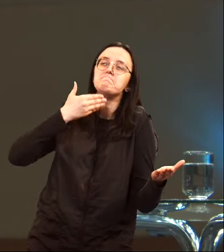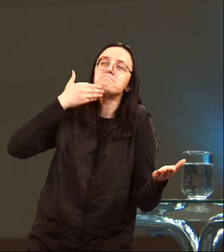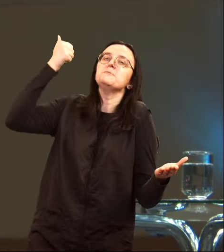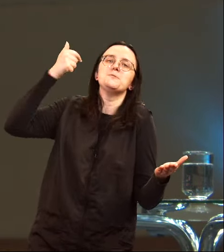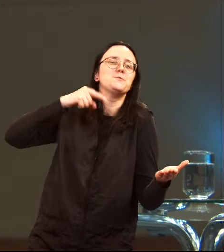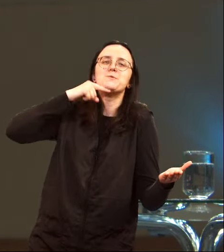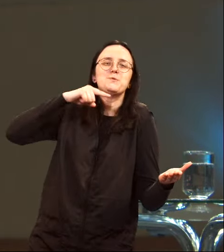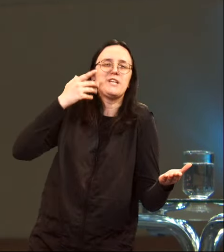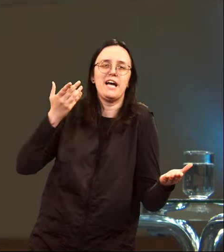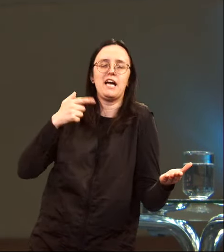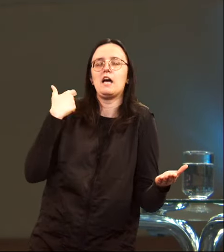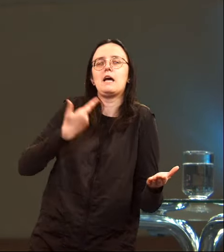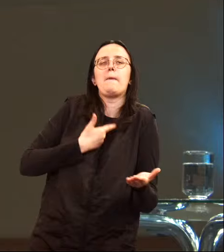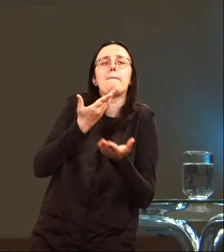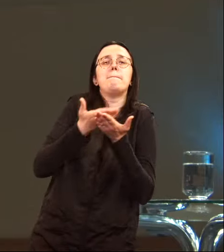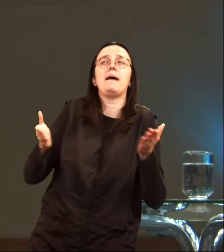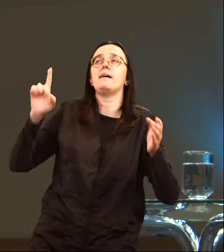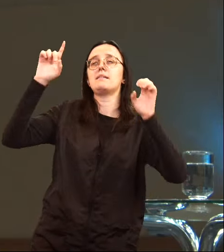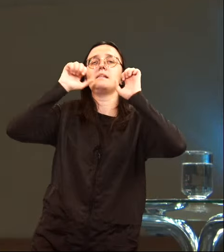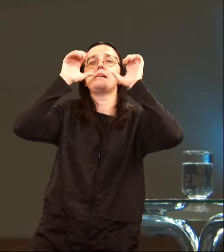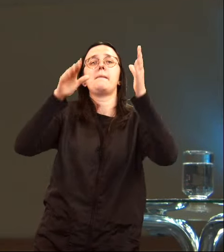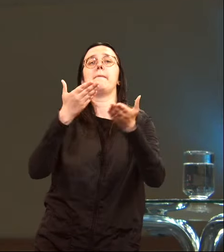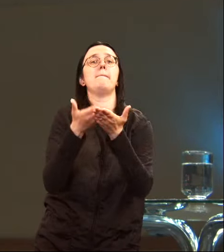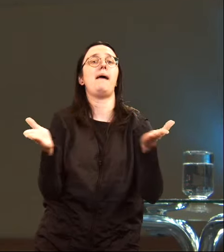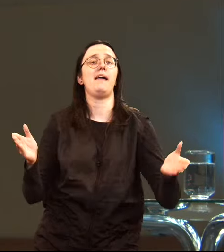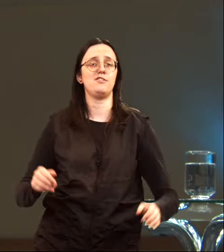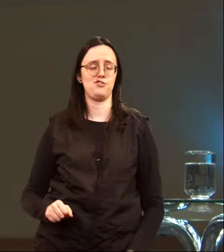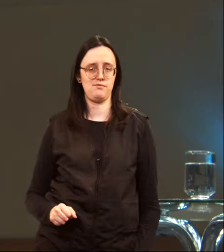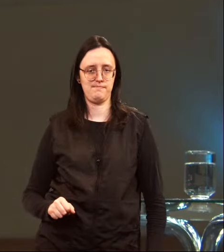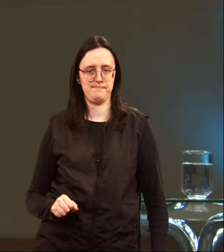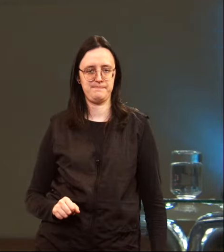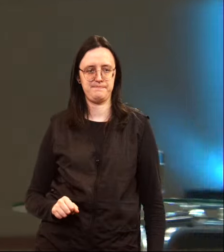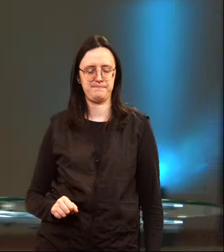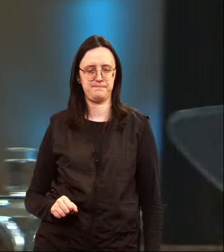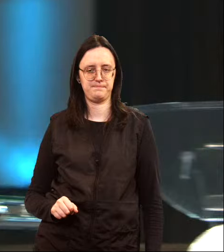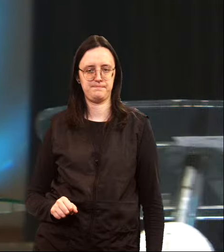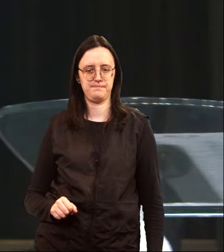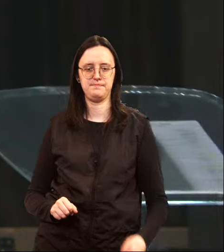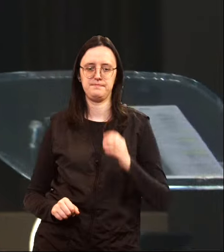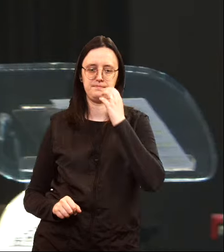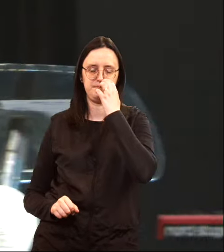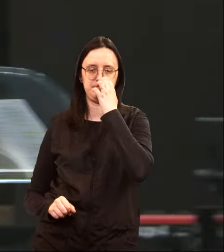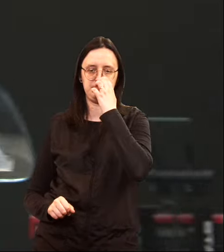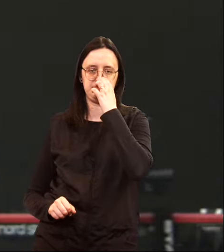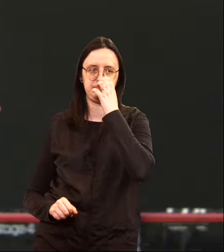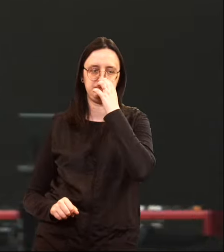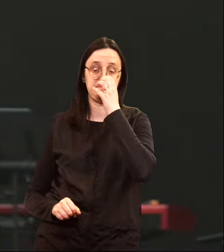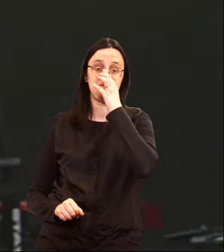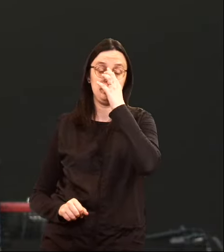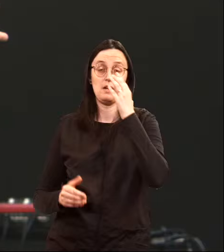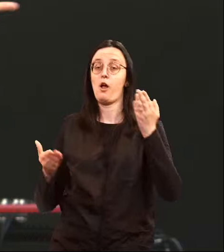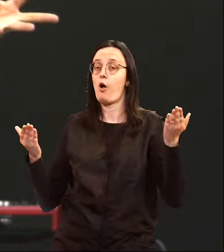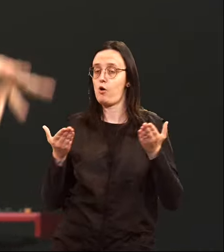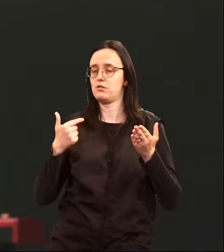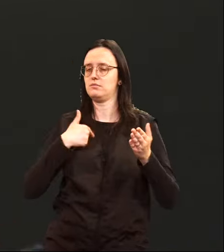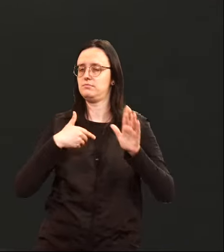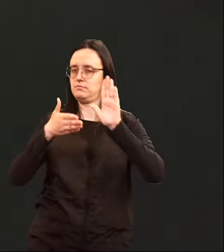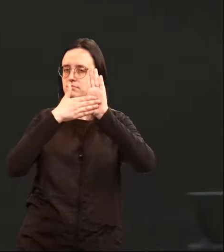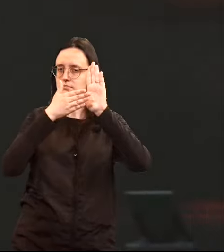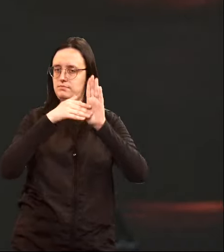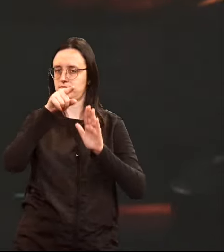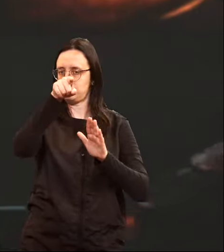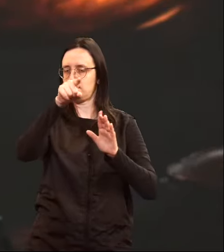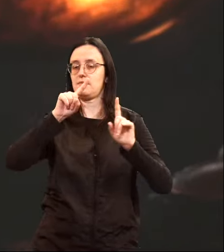a gente perde a bênção e o propósito de Deus. Hoje eu queria te propor um